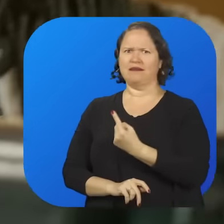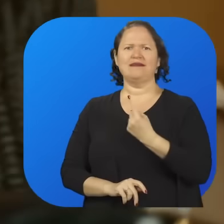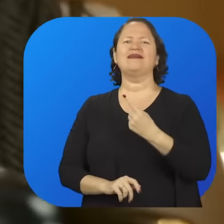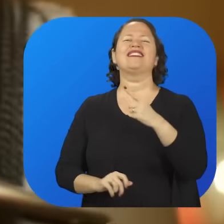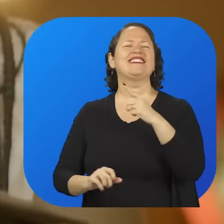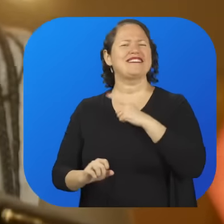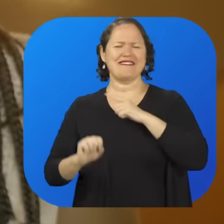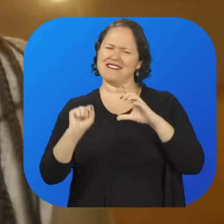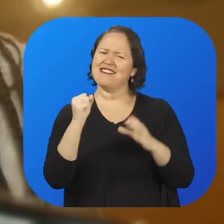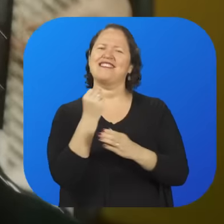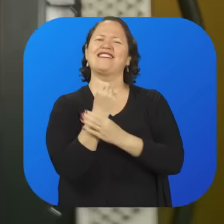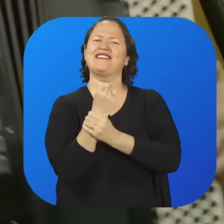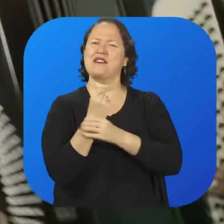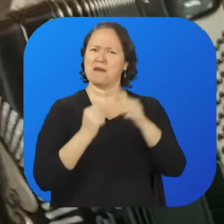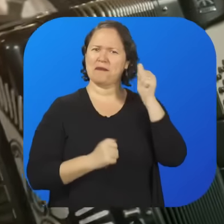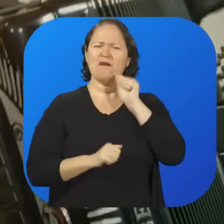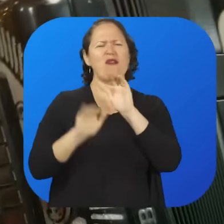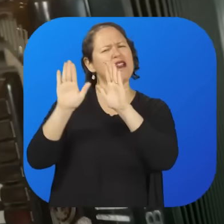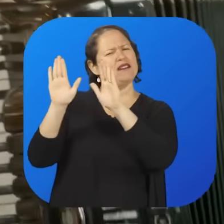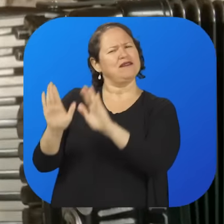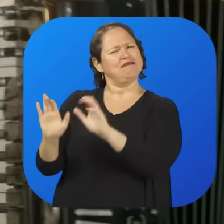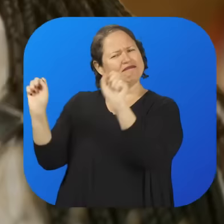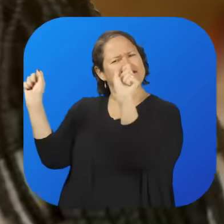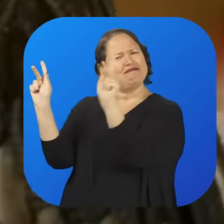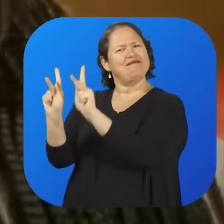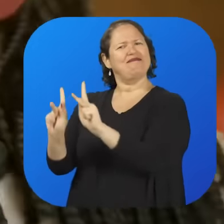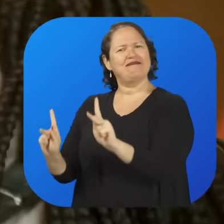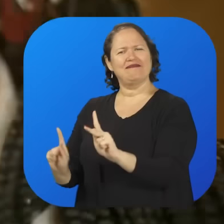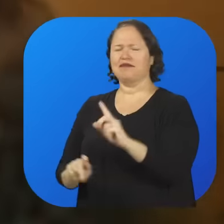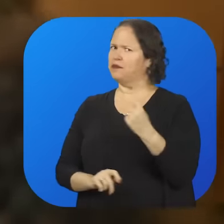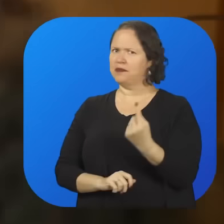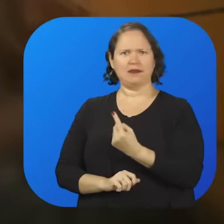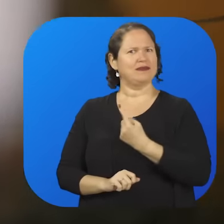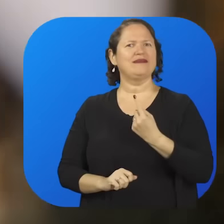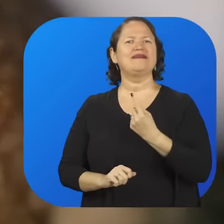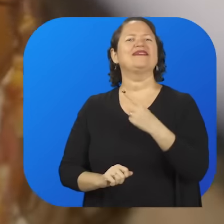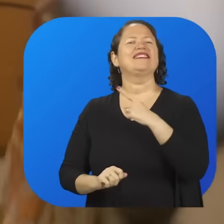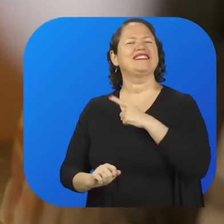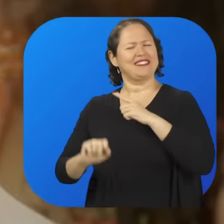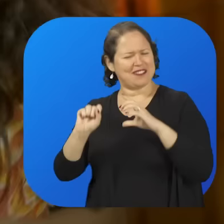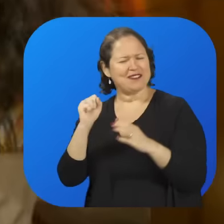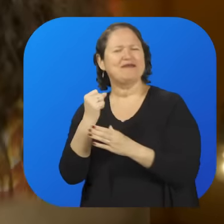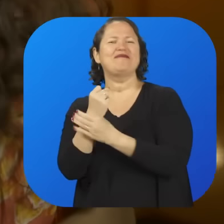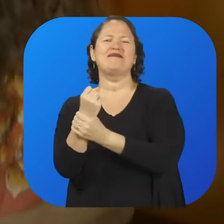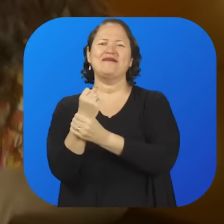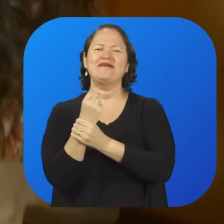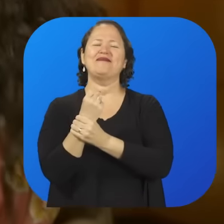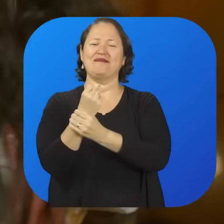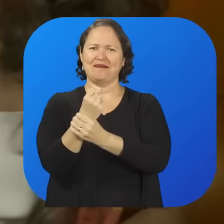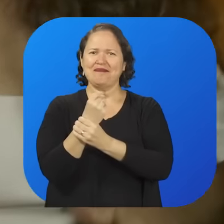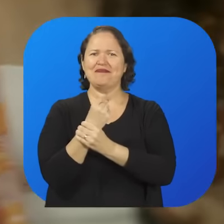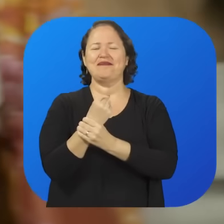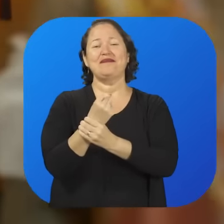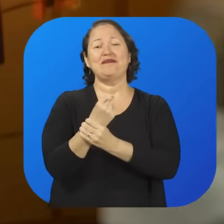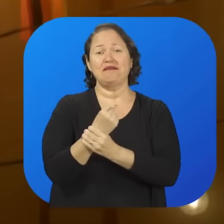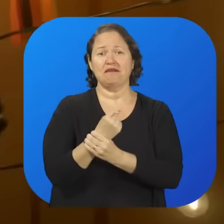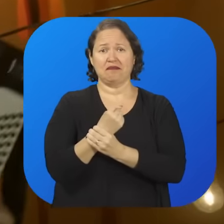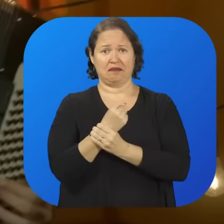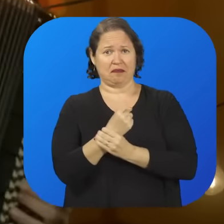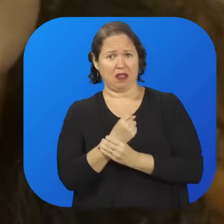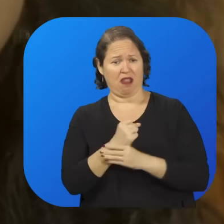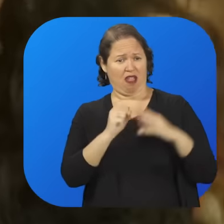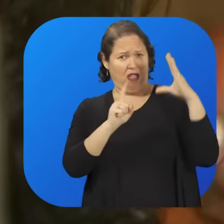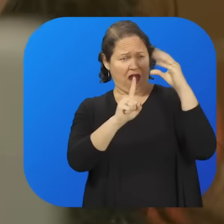em paz. Não tá sozinha, mulher, também quero paz. Deixa elas em paz, deixa elas em paz. Não, mas tá sozinha, mulher, também quero